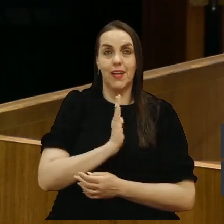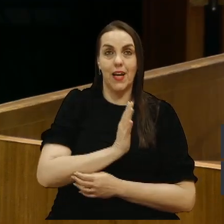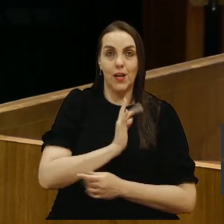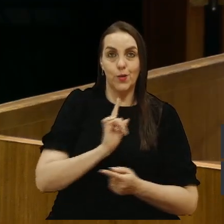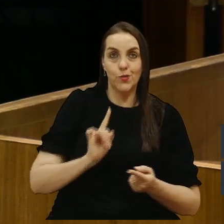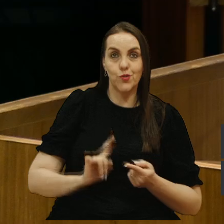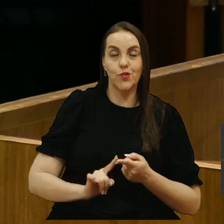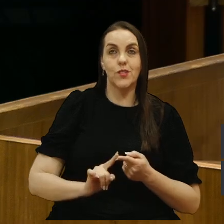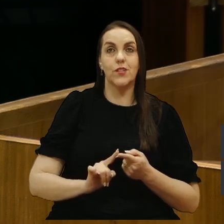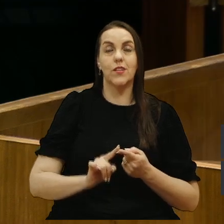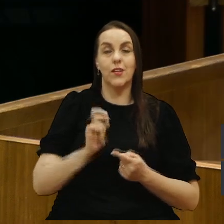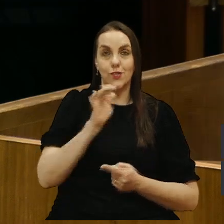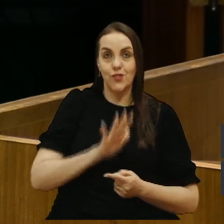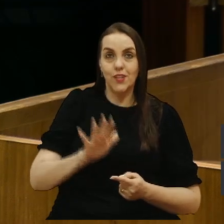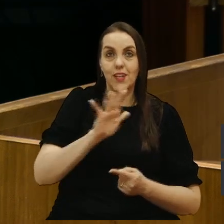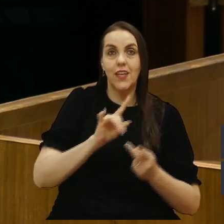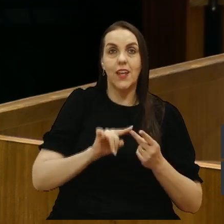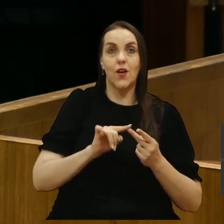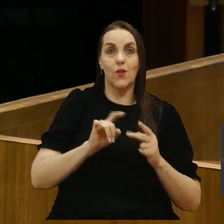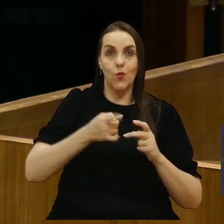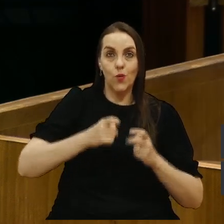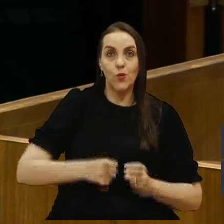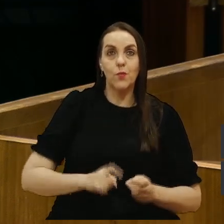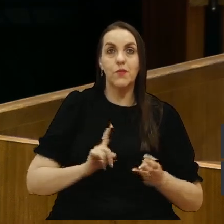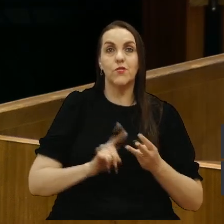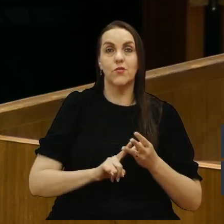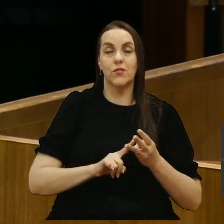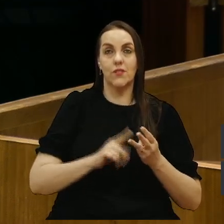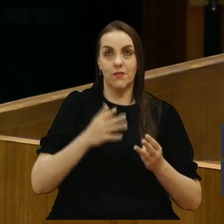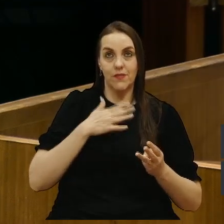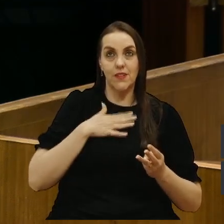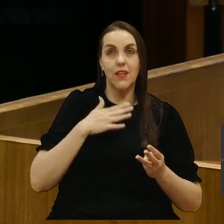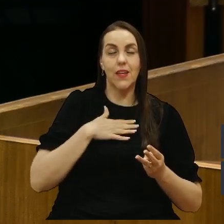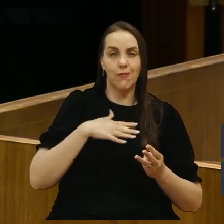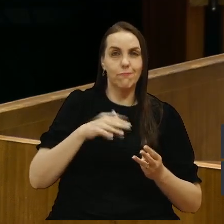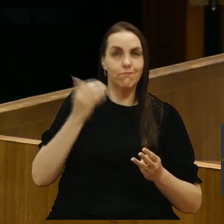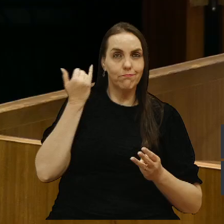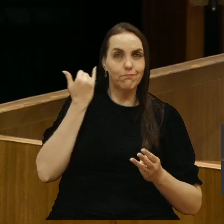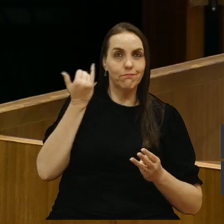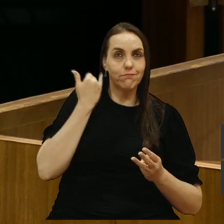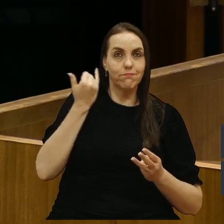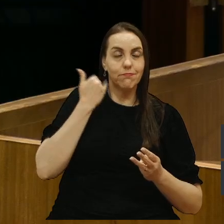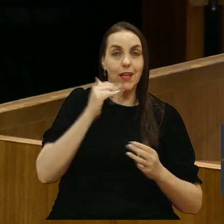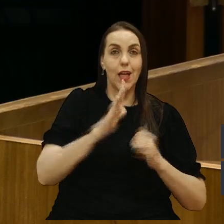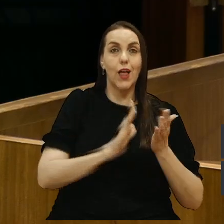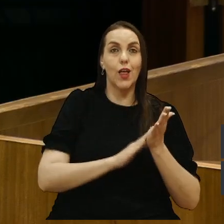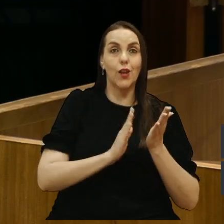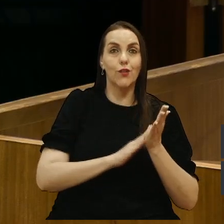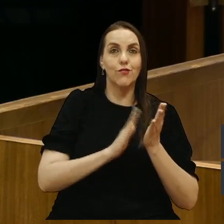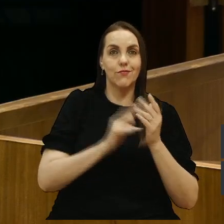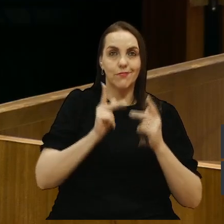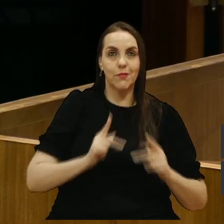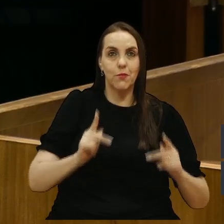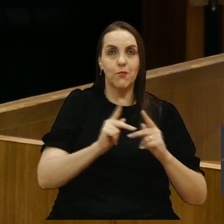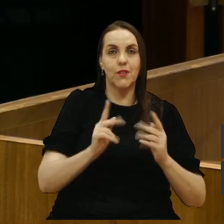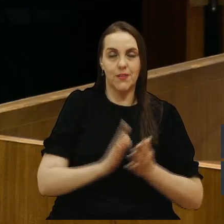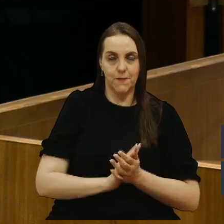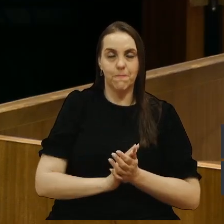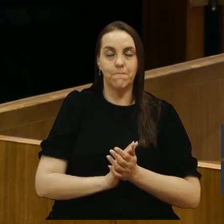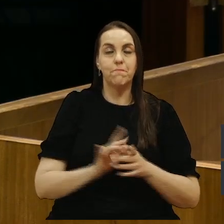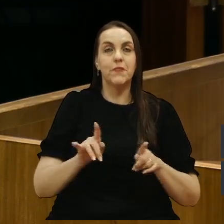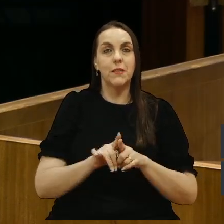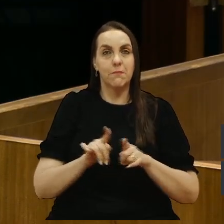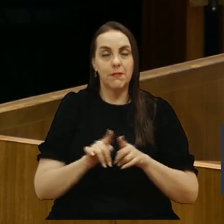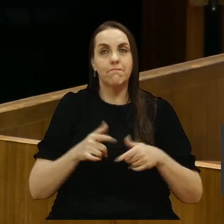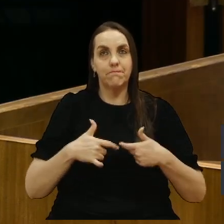cirurgia geral e ortopedia, né? Isso eu estou escutando muito elogio por parte da população. Procedimentos custeados